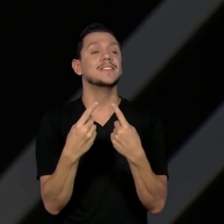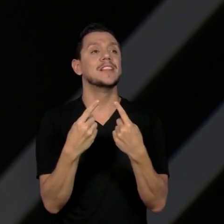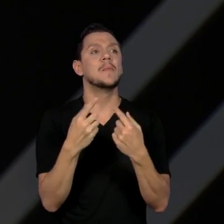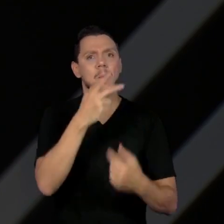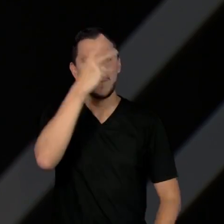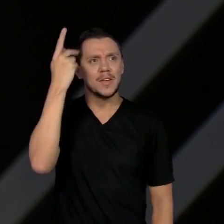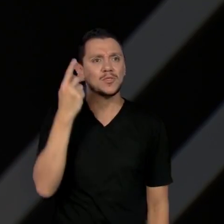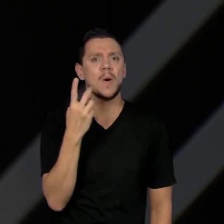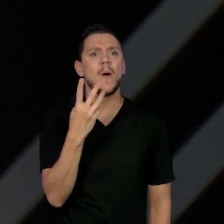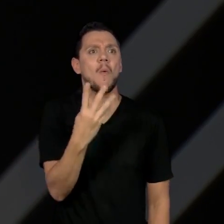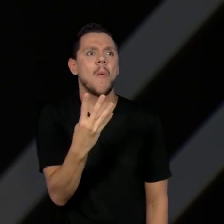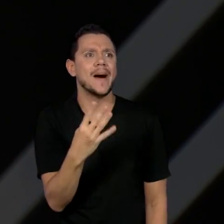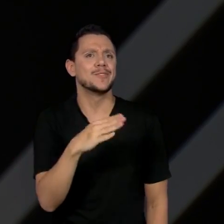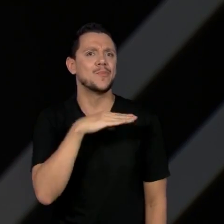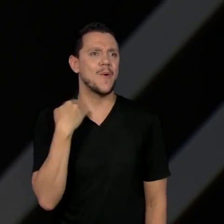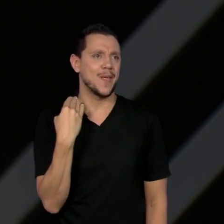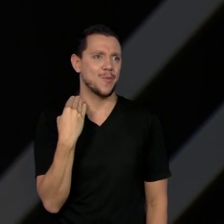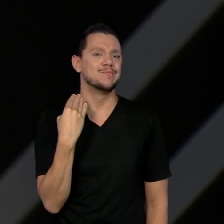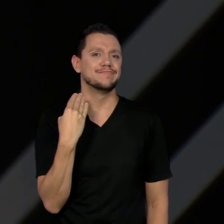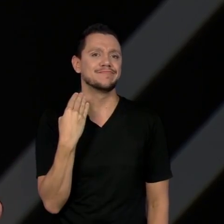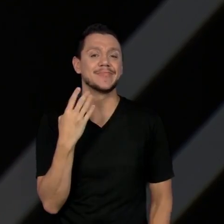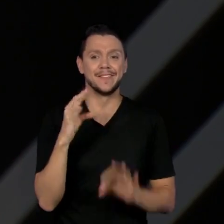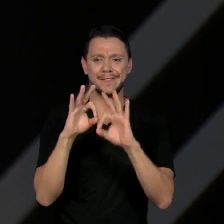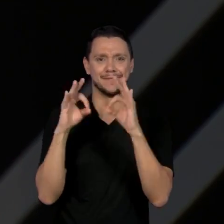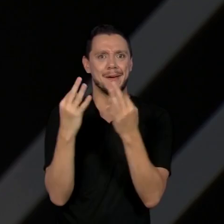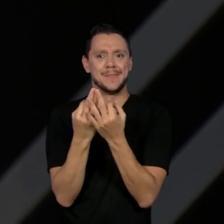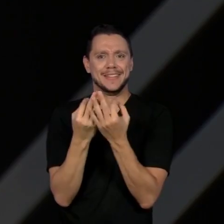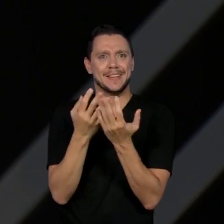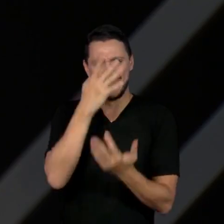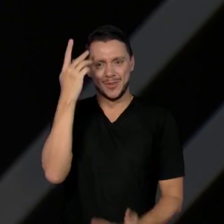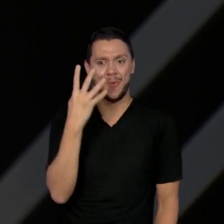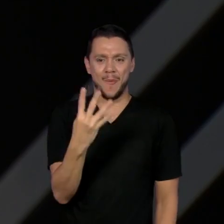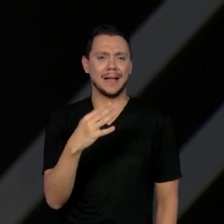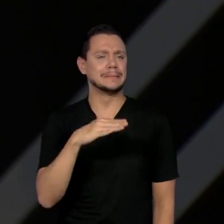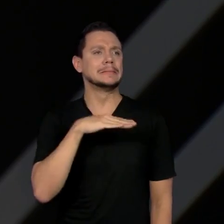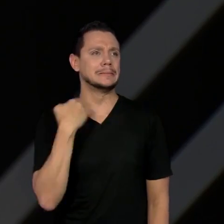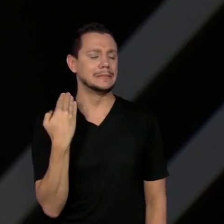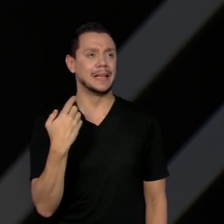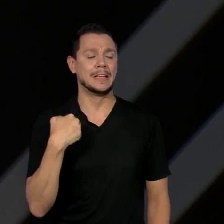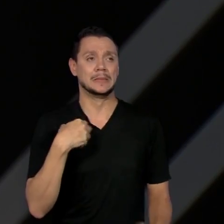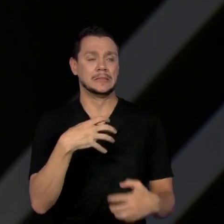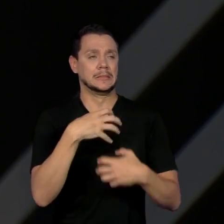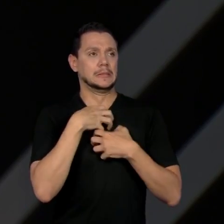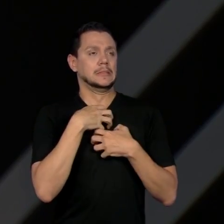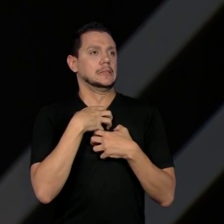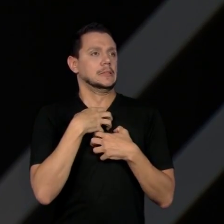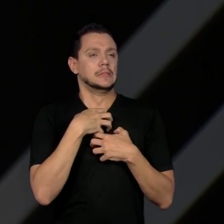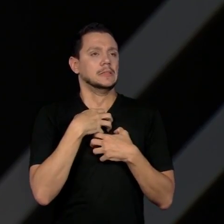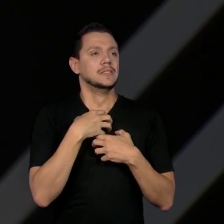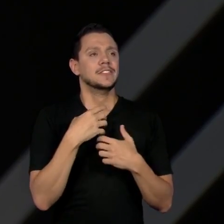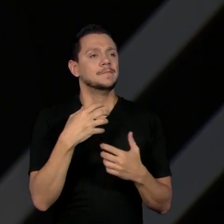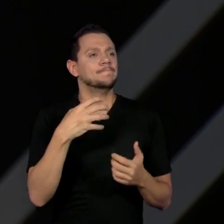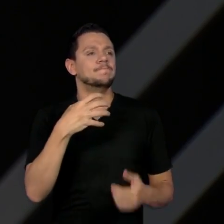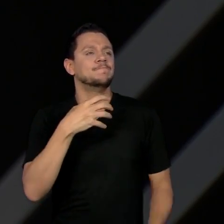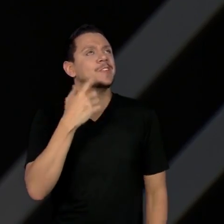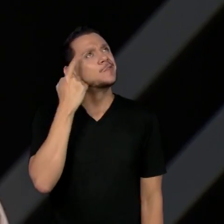4 pessoas da mesma família. Então, aquilo doeu em mim. E foi uma forma de